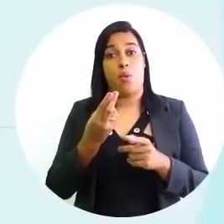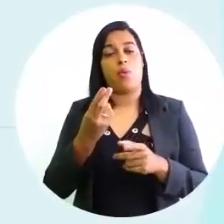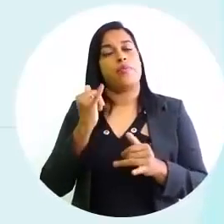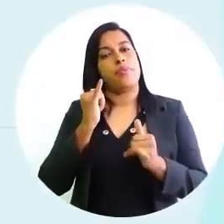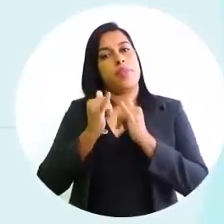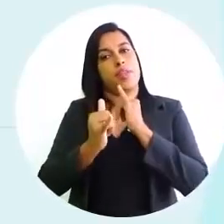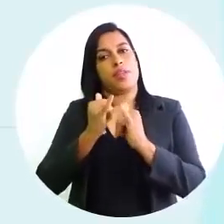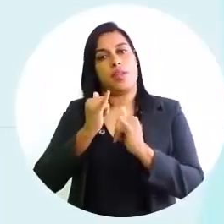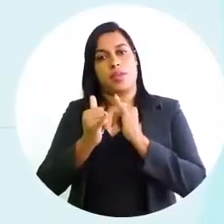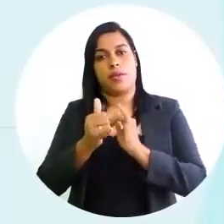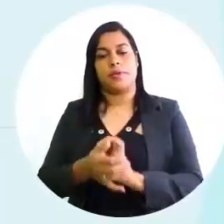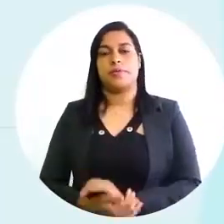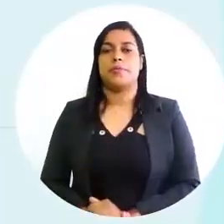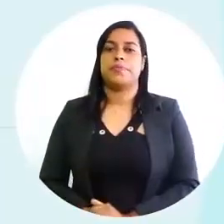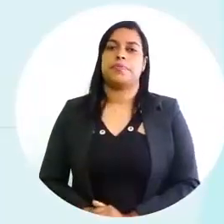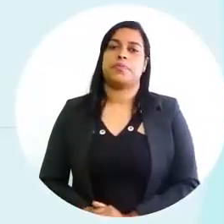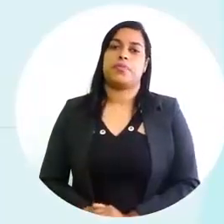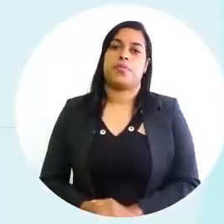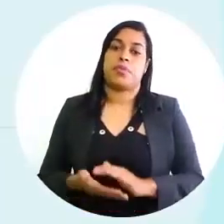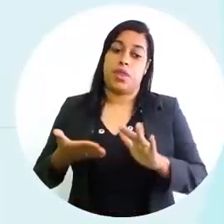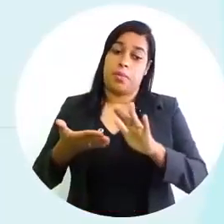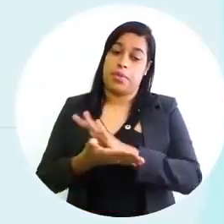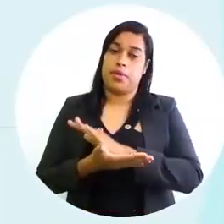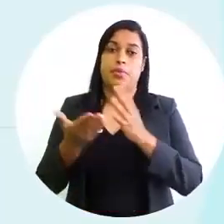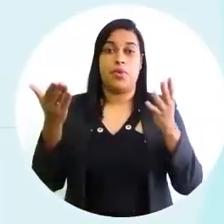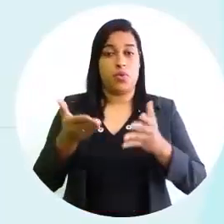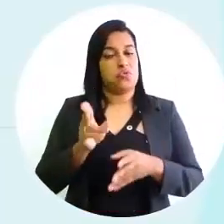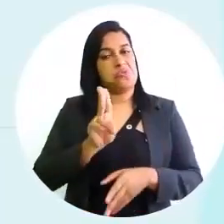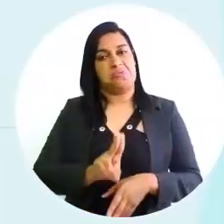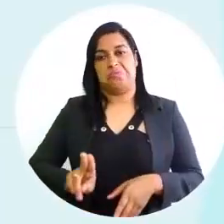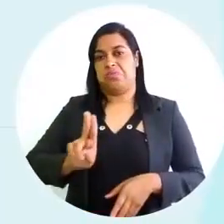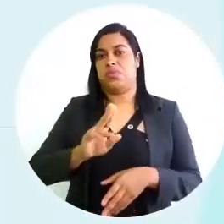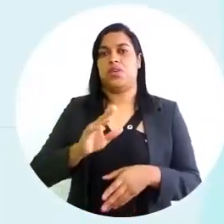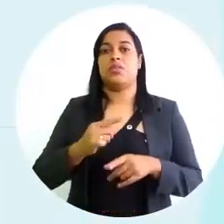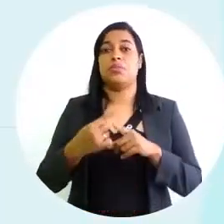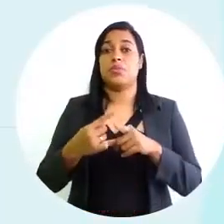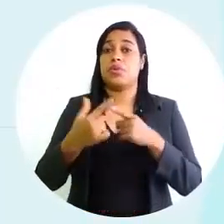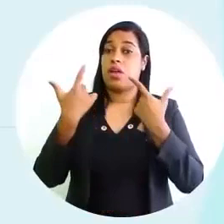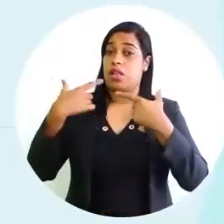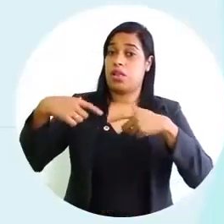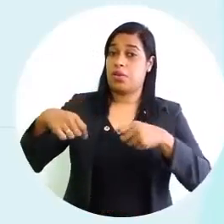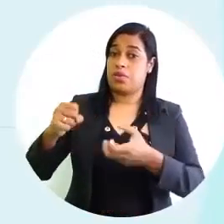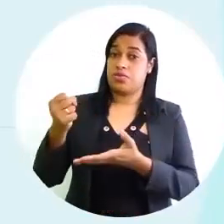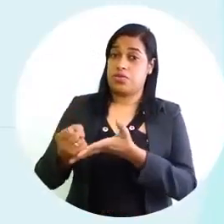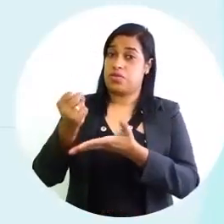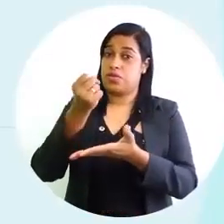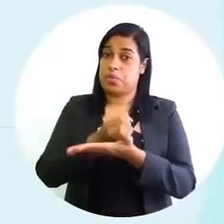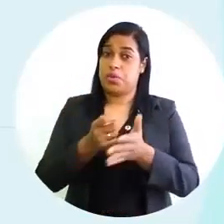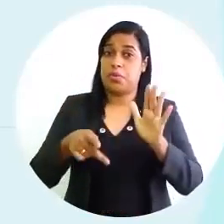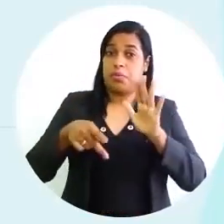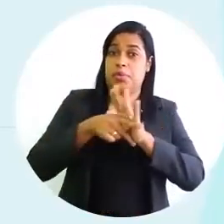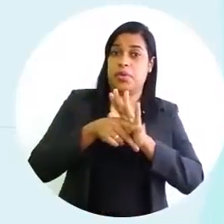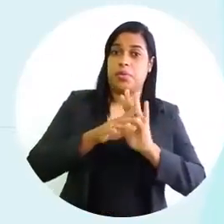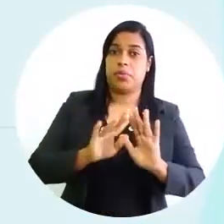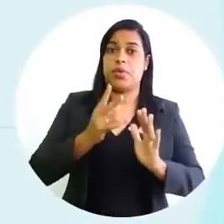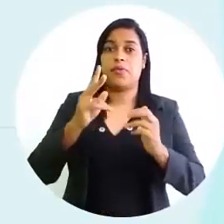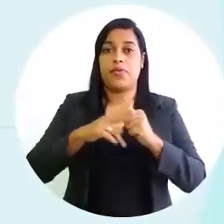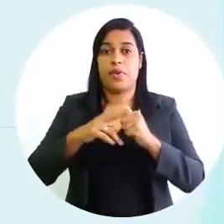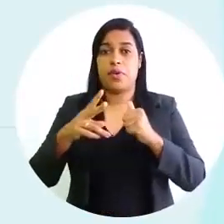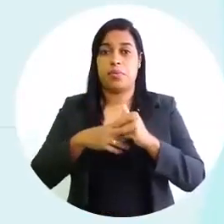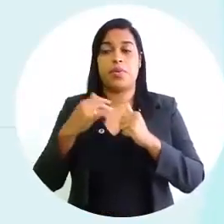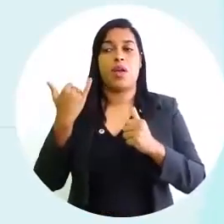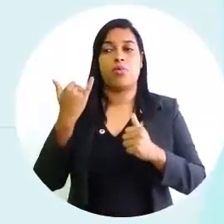na internet. A forma impressa hoje em dia não é tão utilizada, porque uma linguagem documentária, um